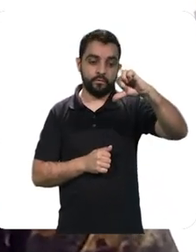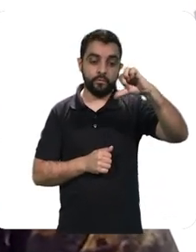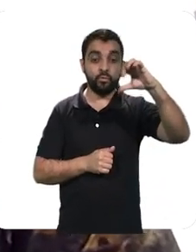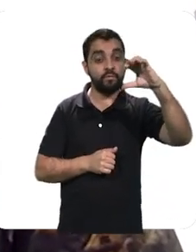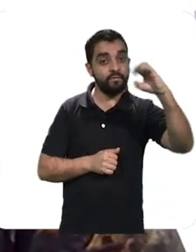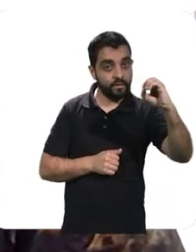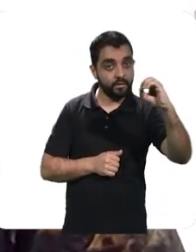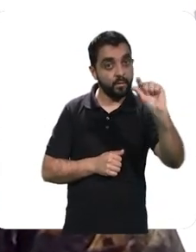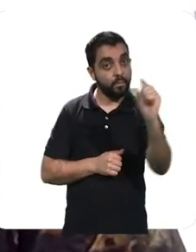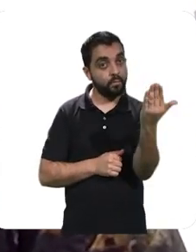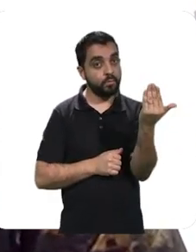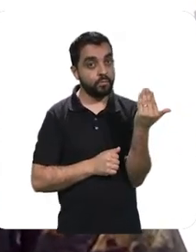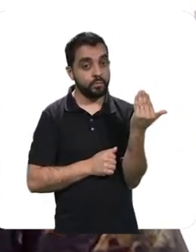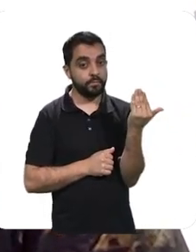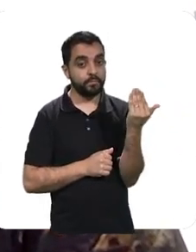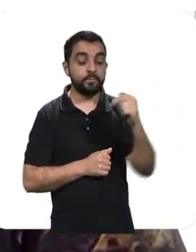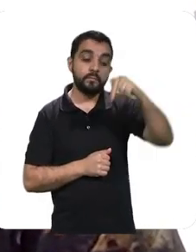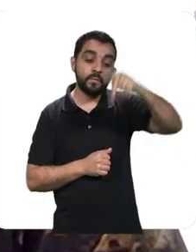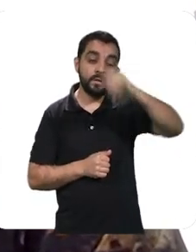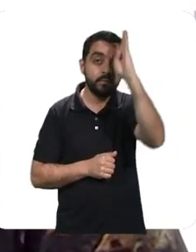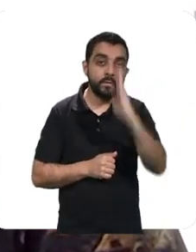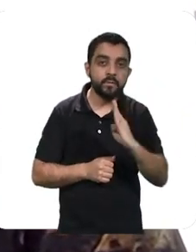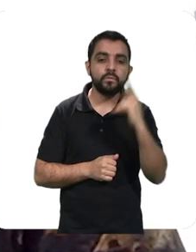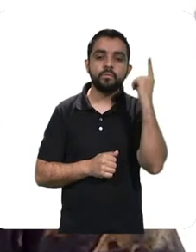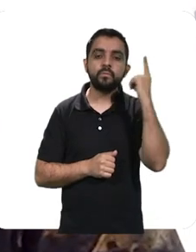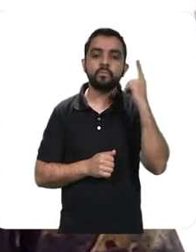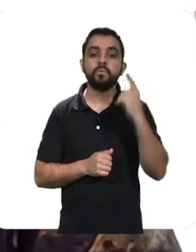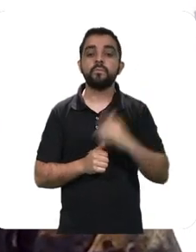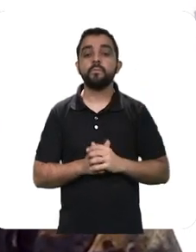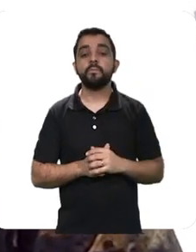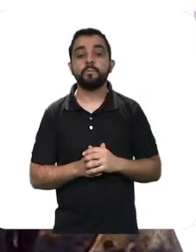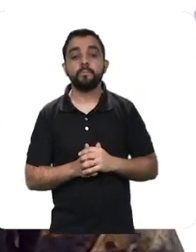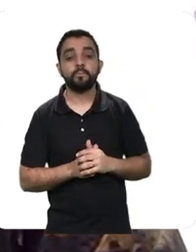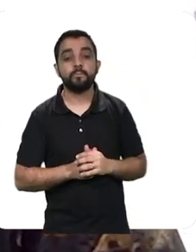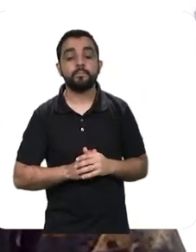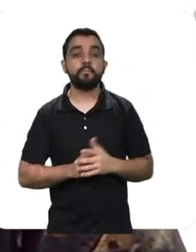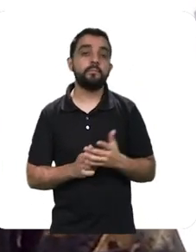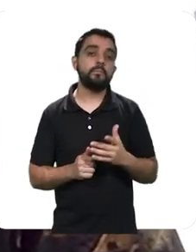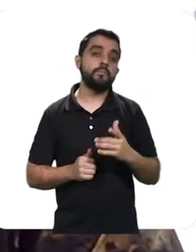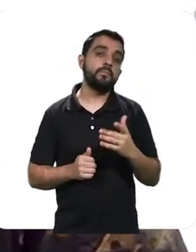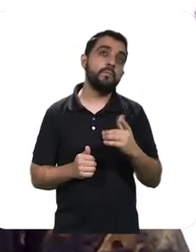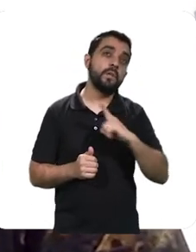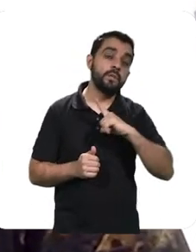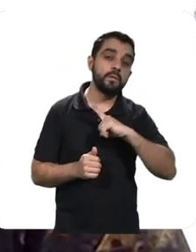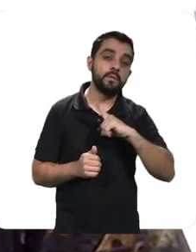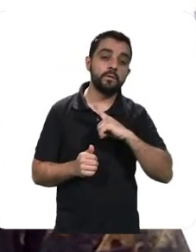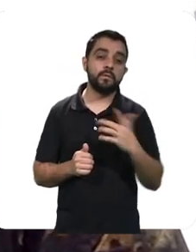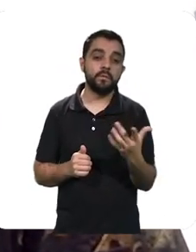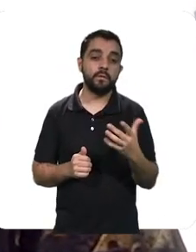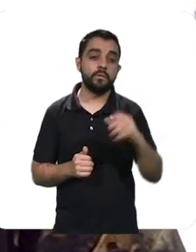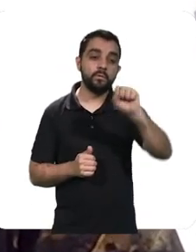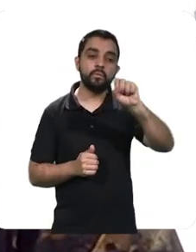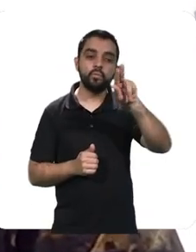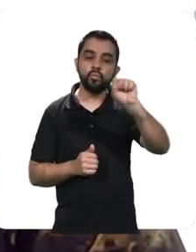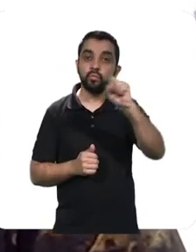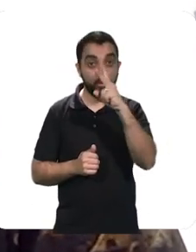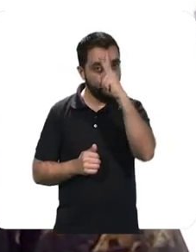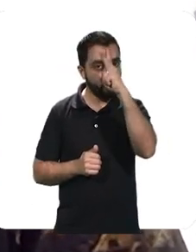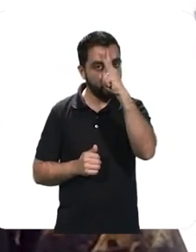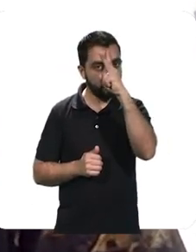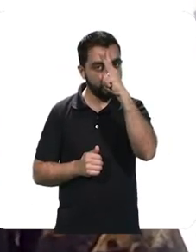Né? E nós hoje só não estamos pior porque nós temos, querendo ou não, um SUS